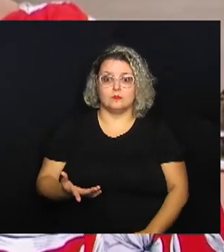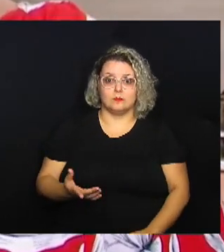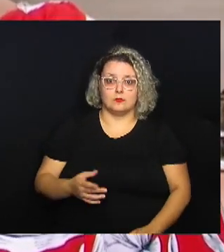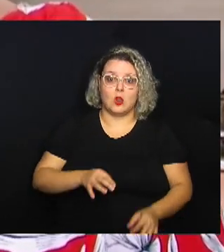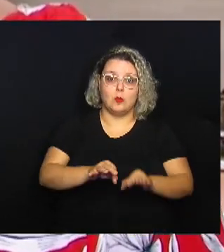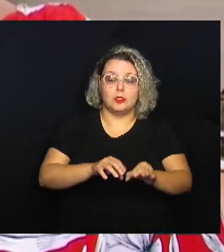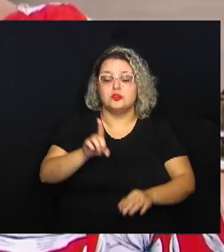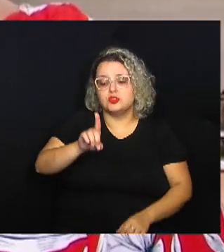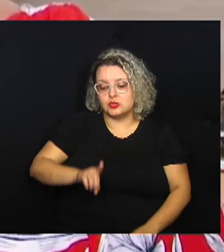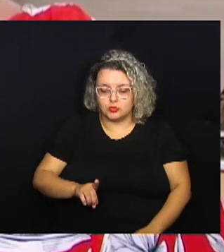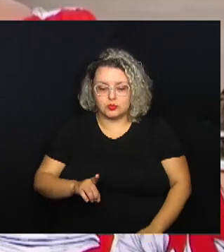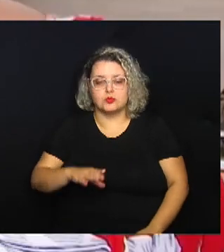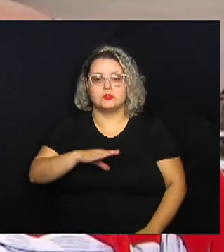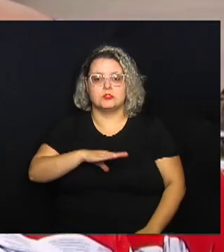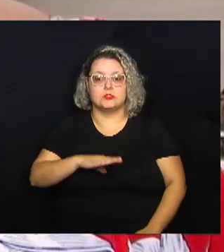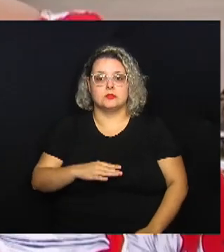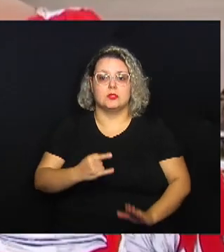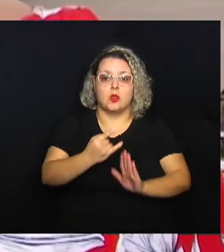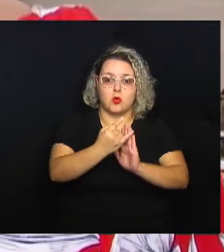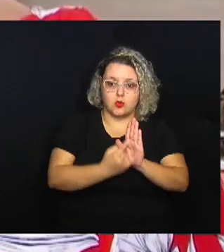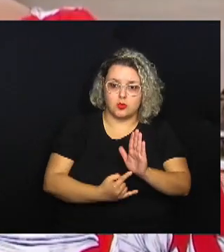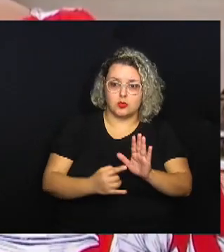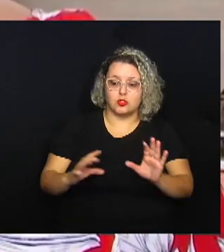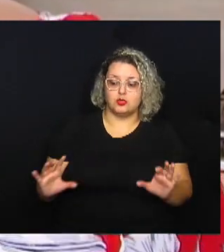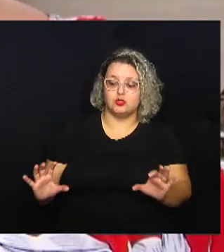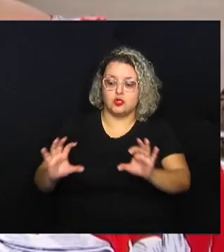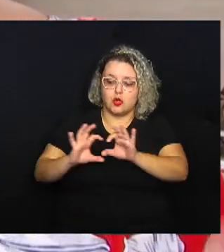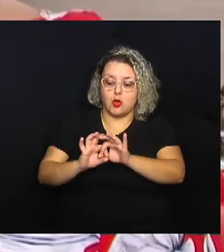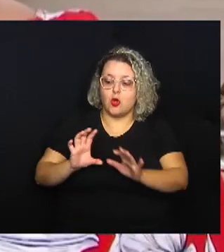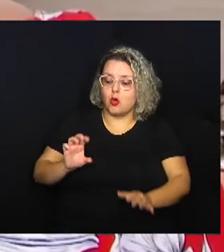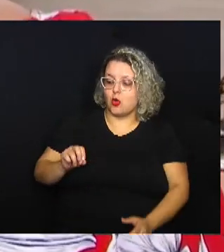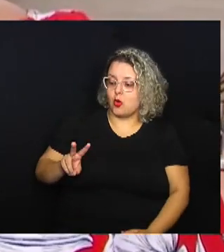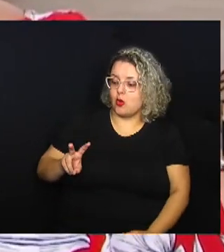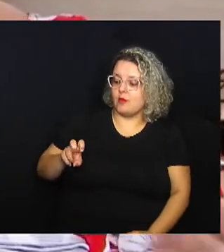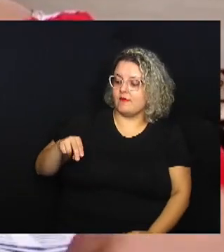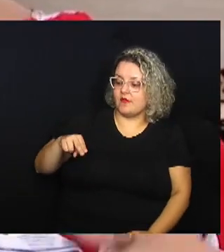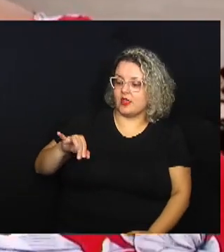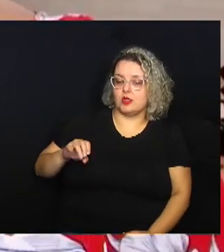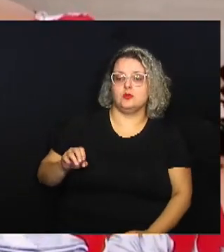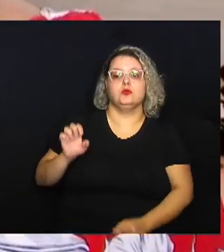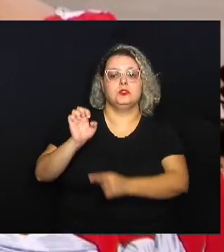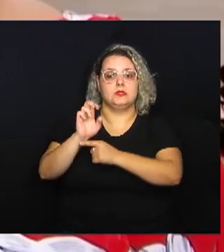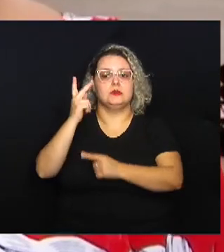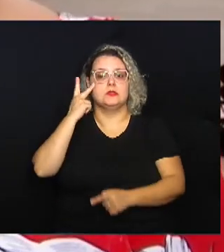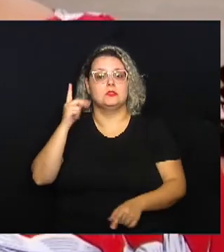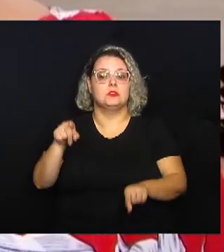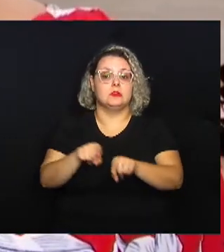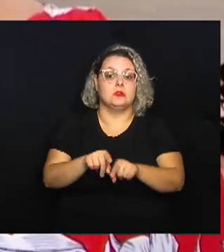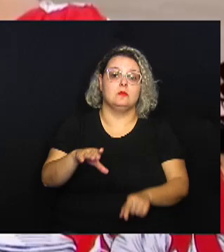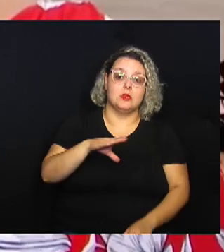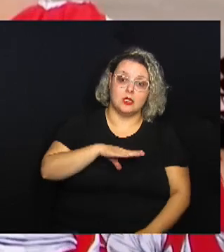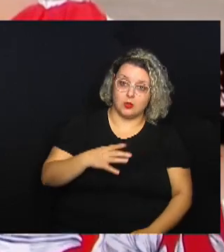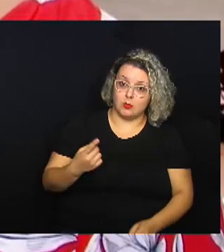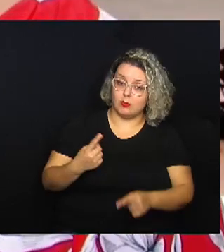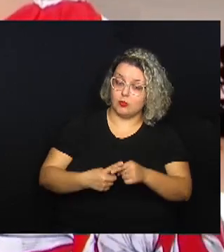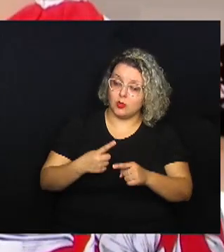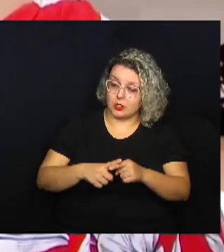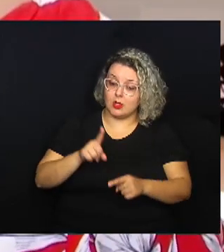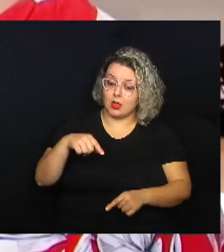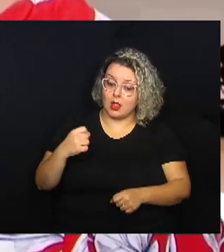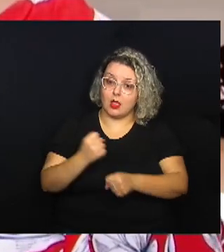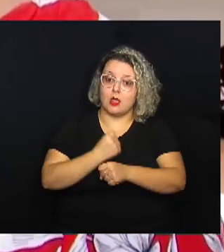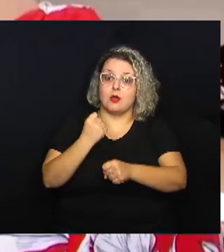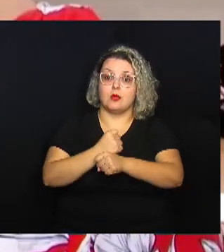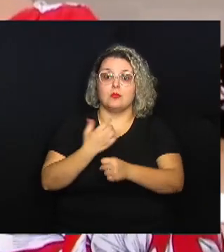a cópia íntegra do termo de convênio e cooperação entre o estado de São Paulo e o município porque é uma obra